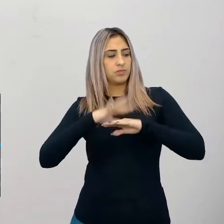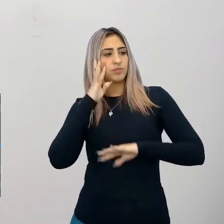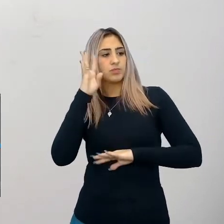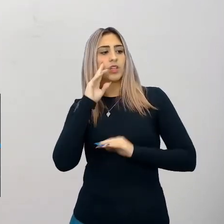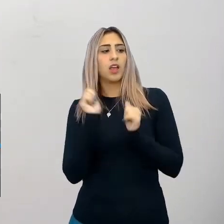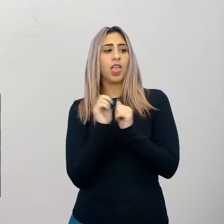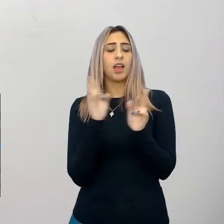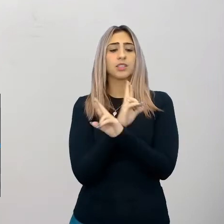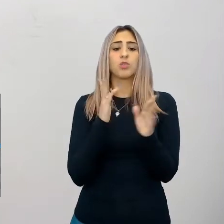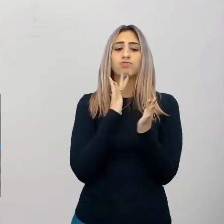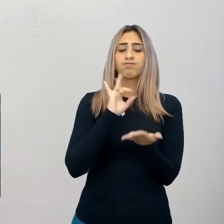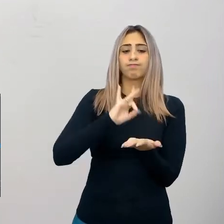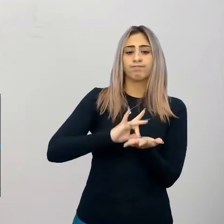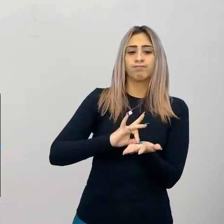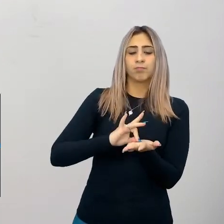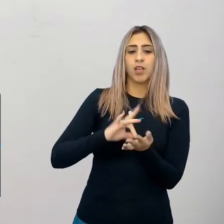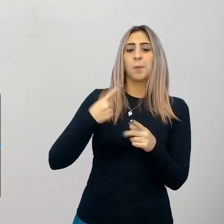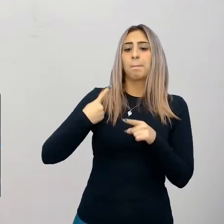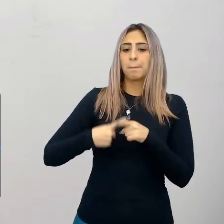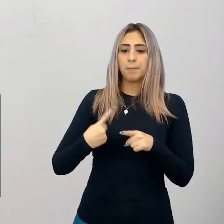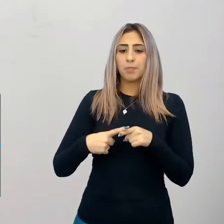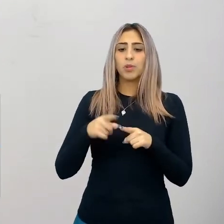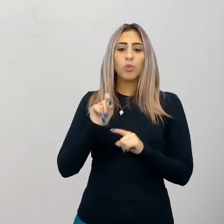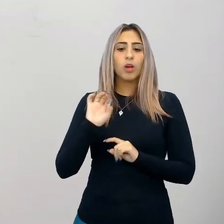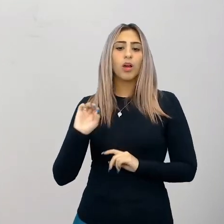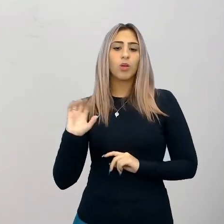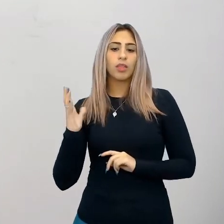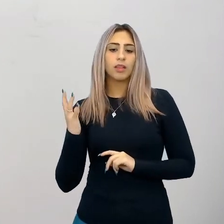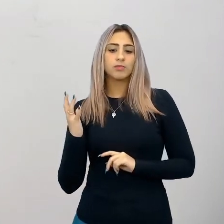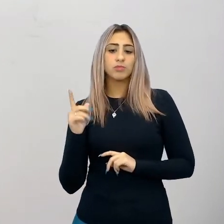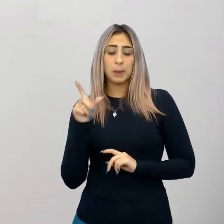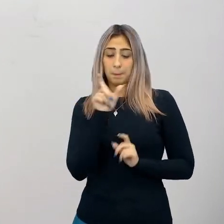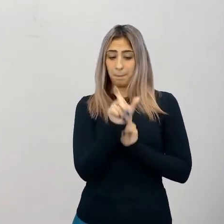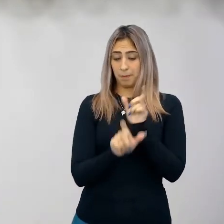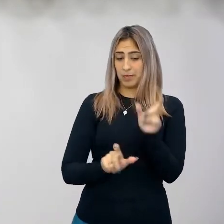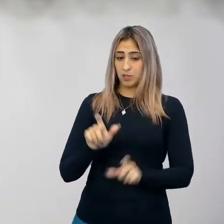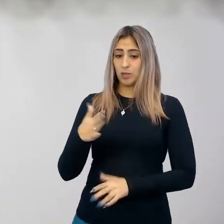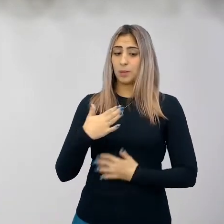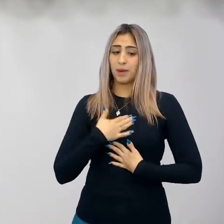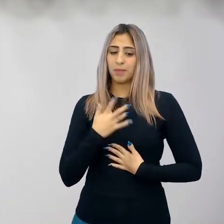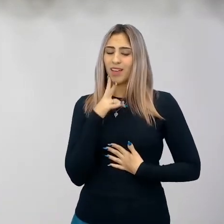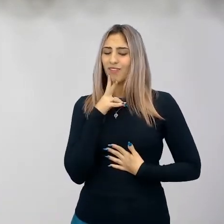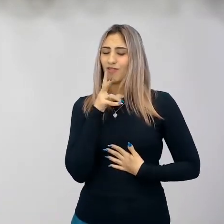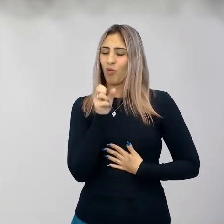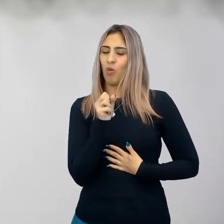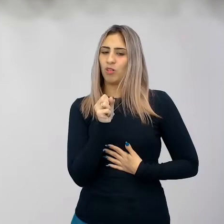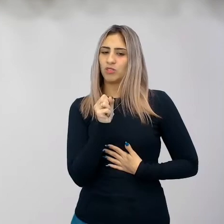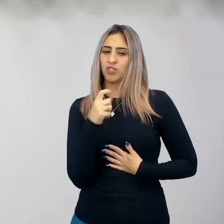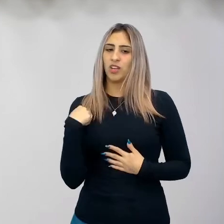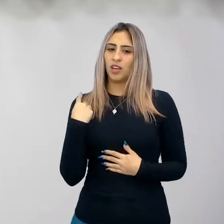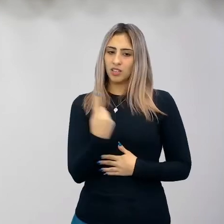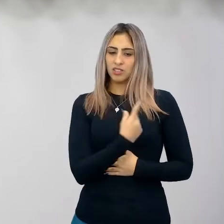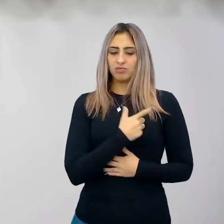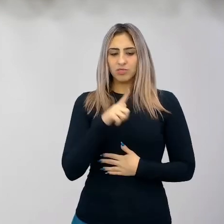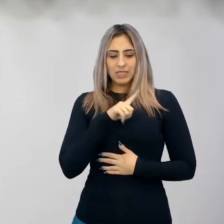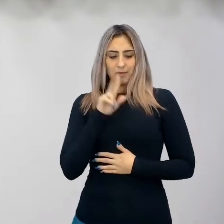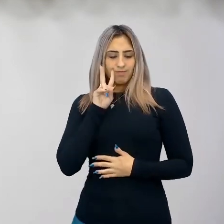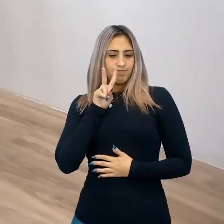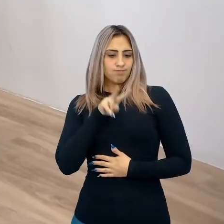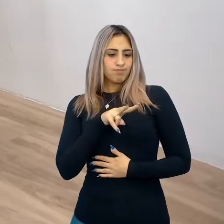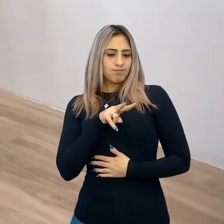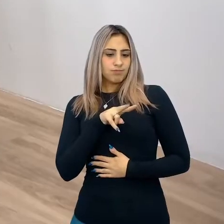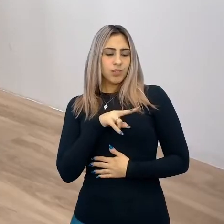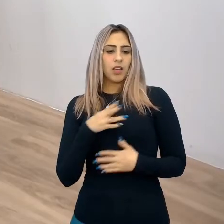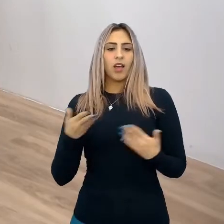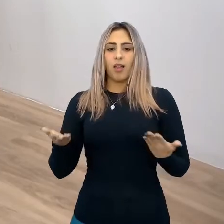relação à realidade. Porque o que acontece? As personagens, para mim, é muito forte, sabia? A gente tinha uma visão de mundo antes, tem uma visão de